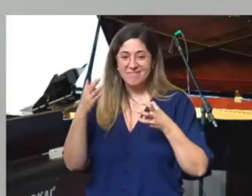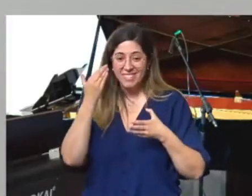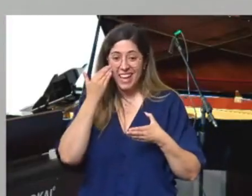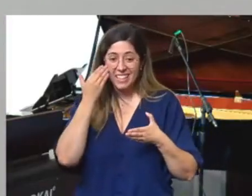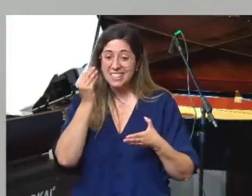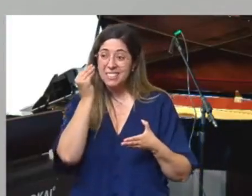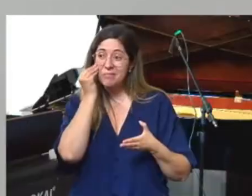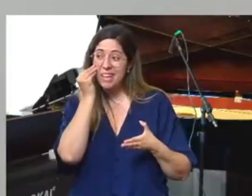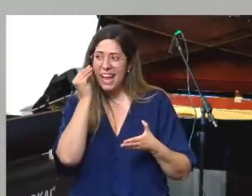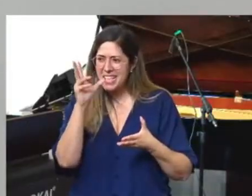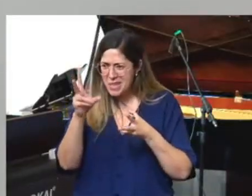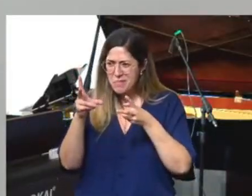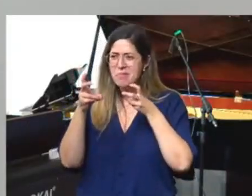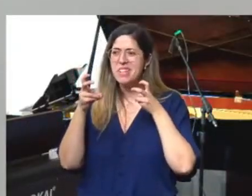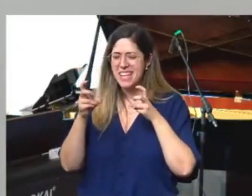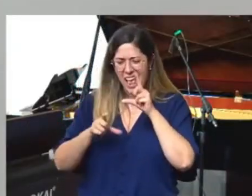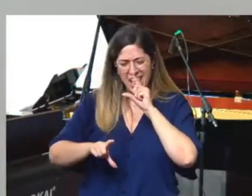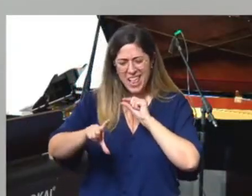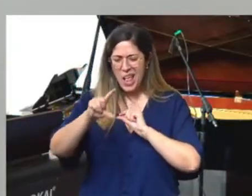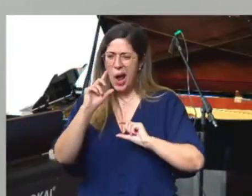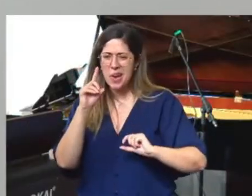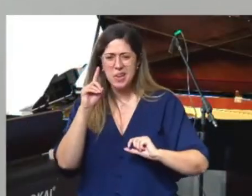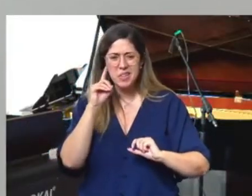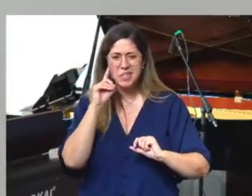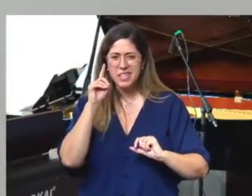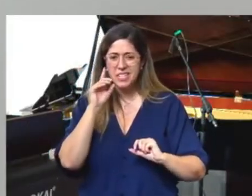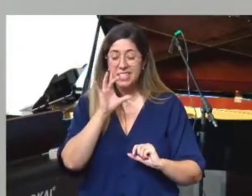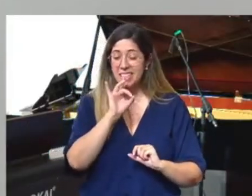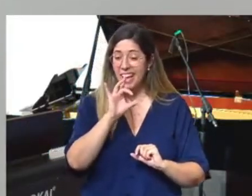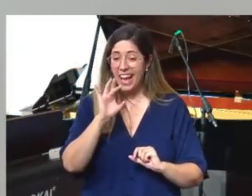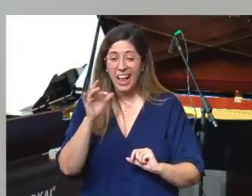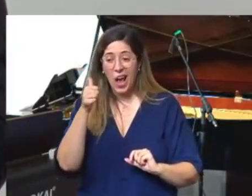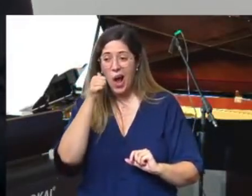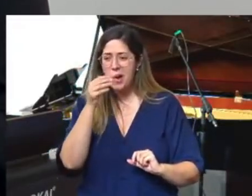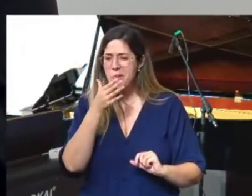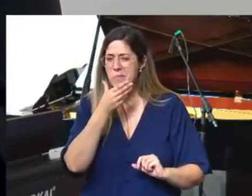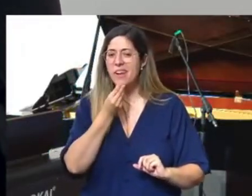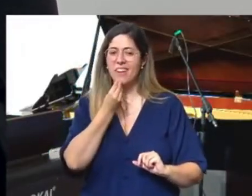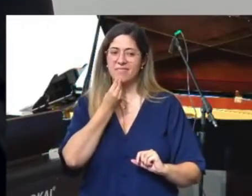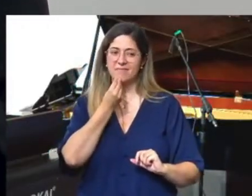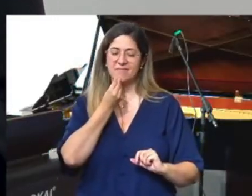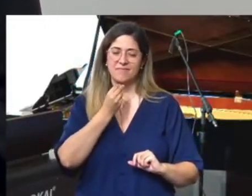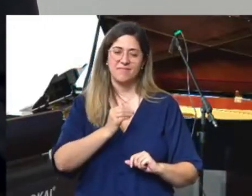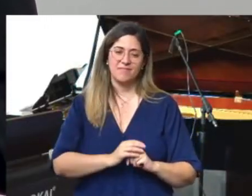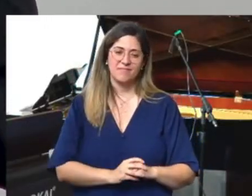vida concreta, nas escolhas, no comportamento de um homem e de uma mulher,